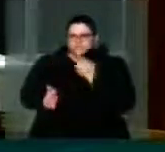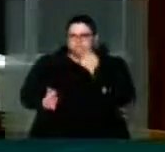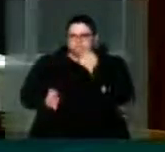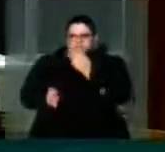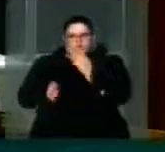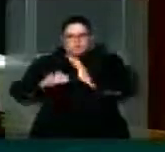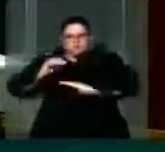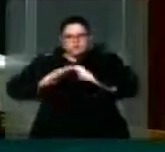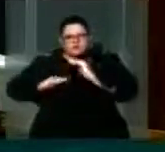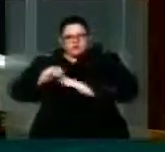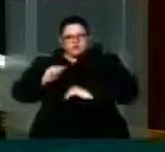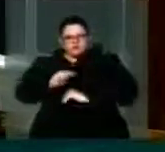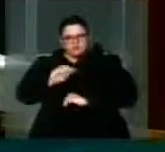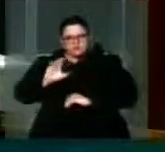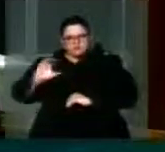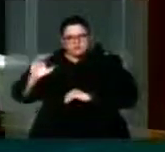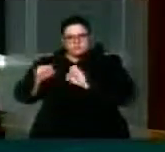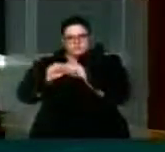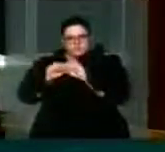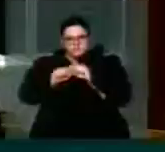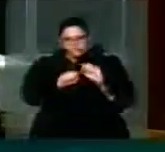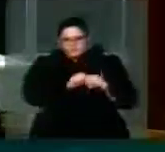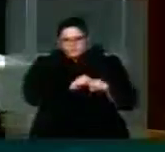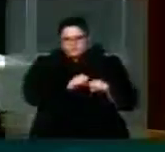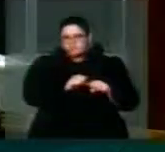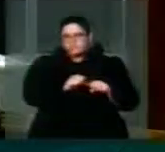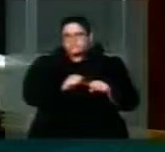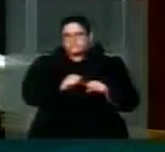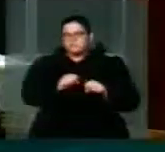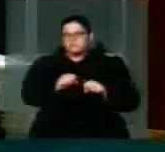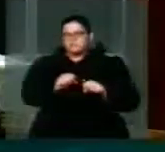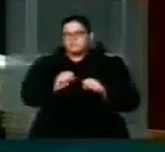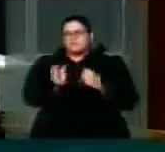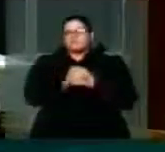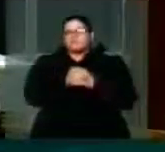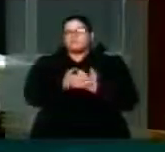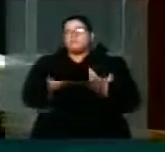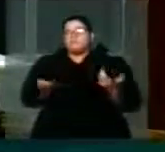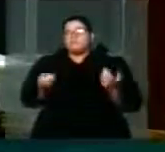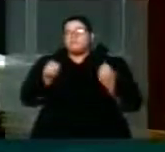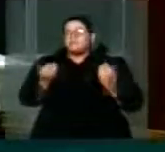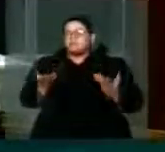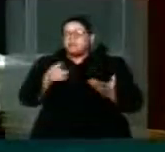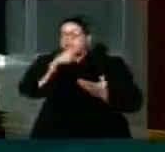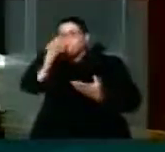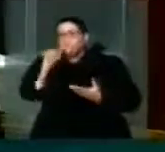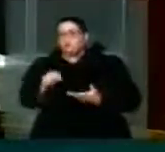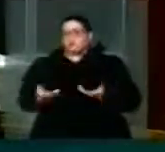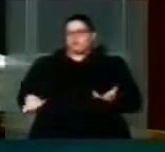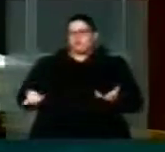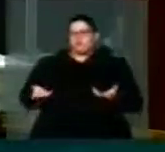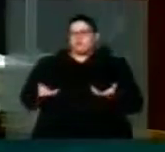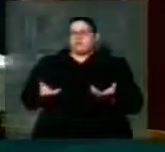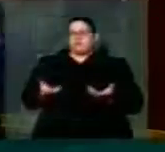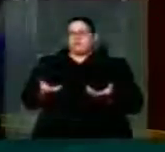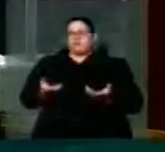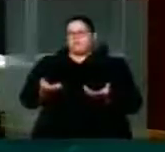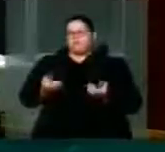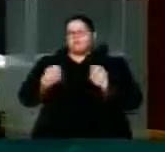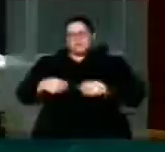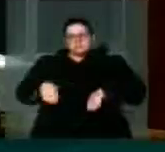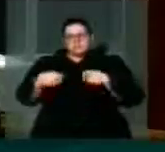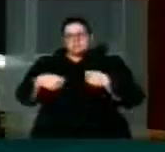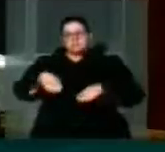da violência e da impunidade? Chega que o ano legislativo que se inicia sirva para